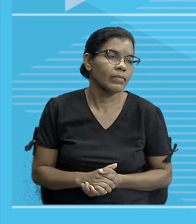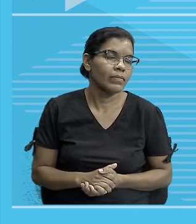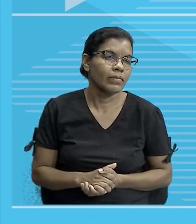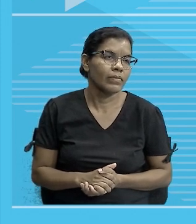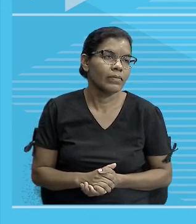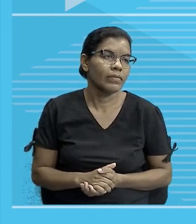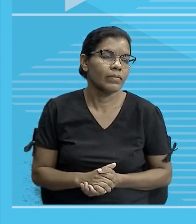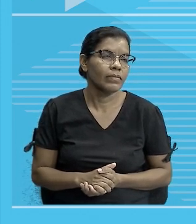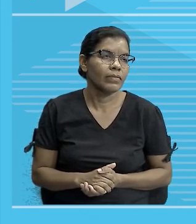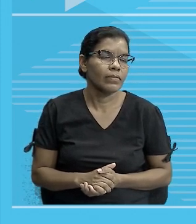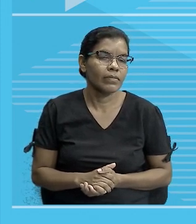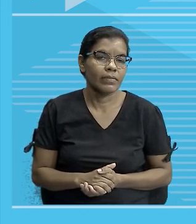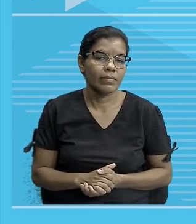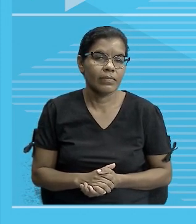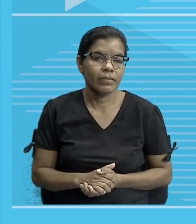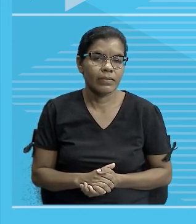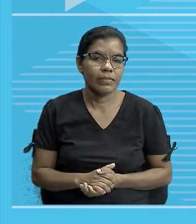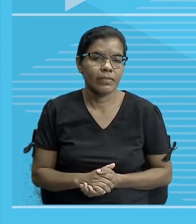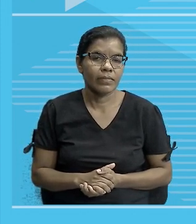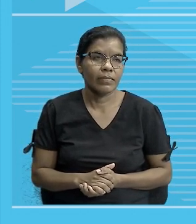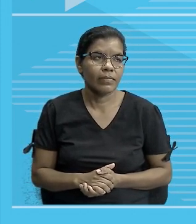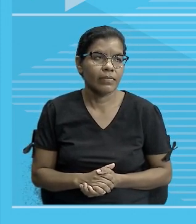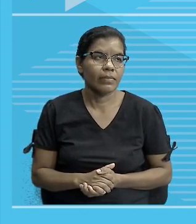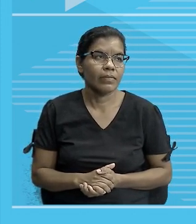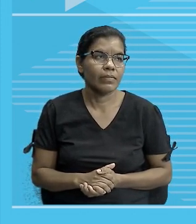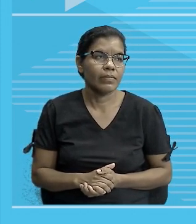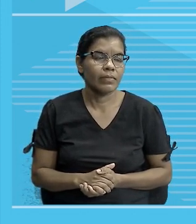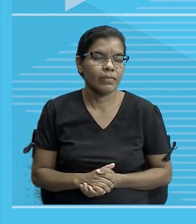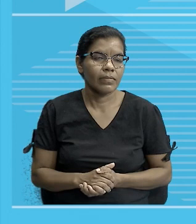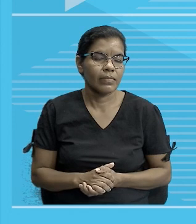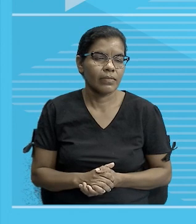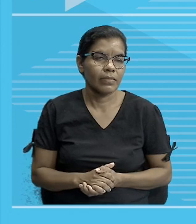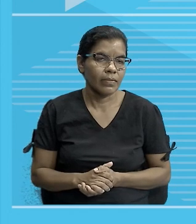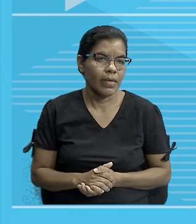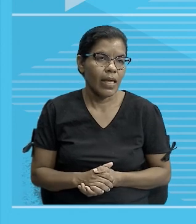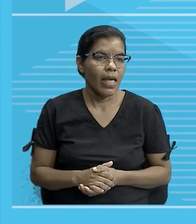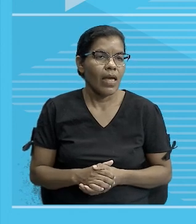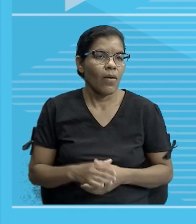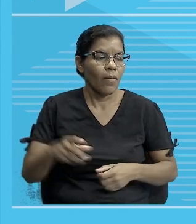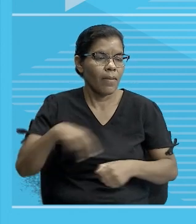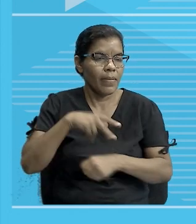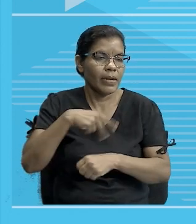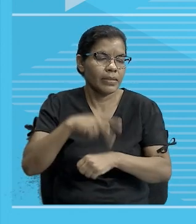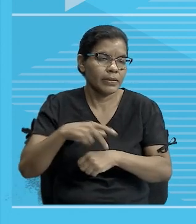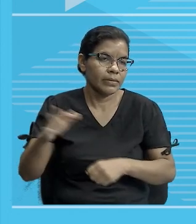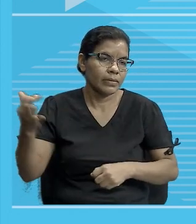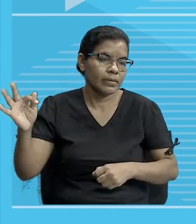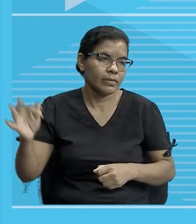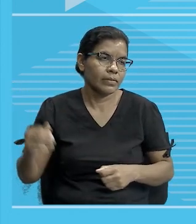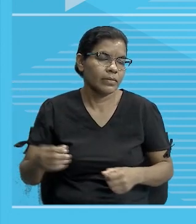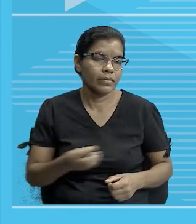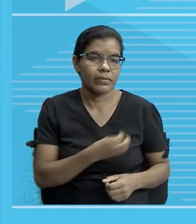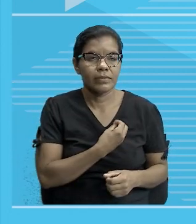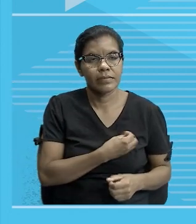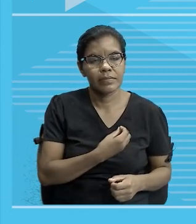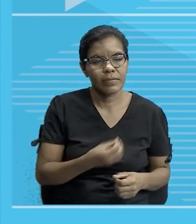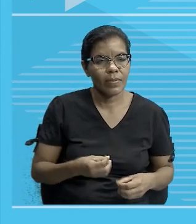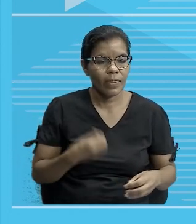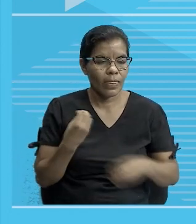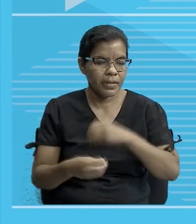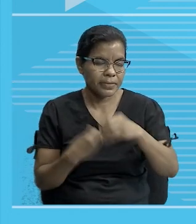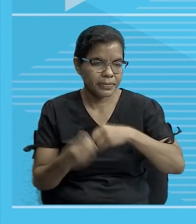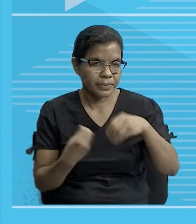E por último, para fechar, a França vivia um clima de crise